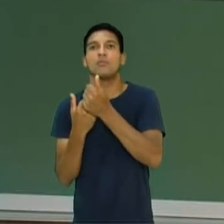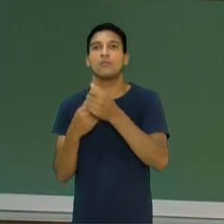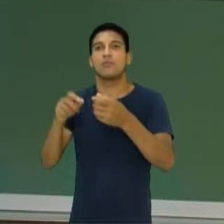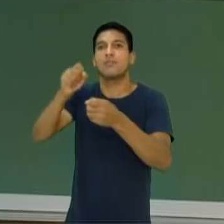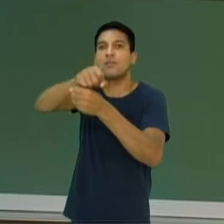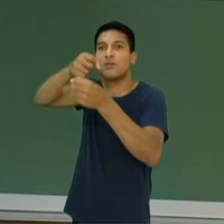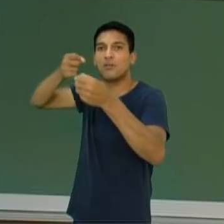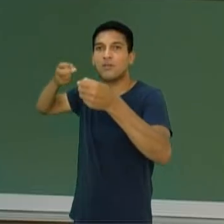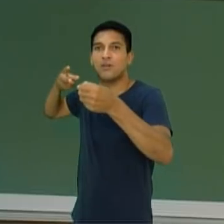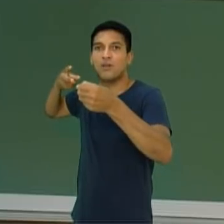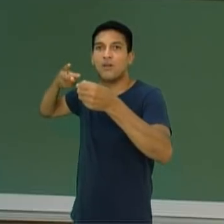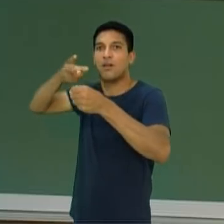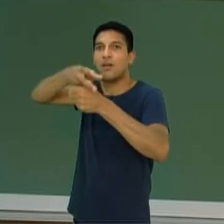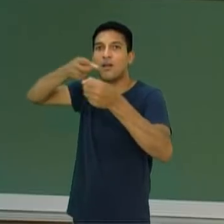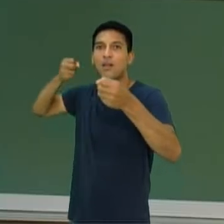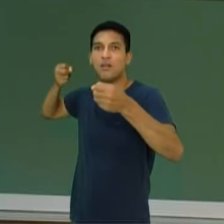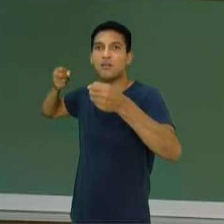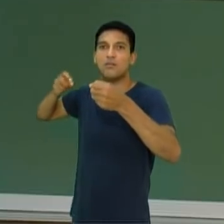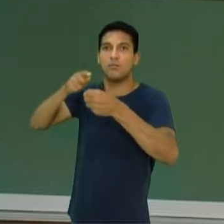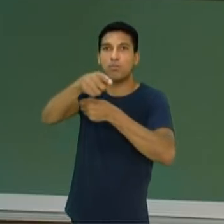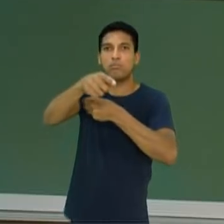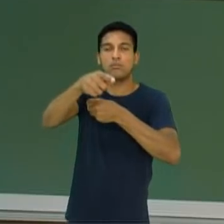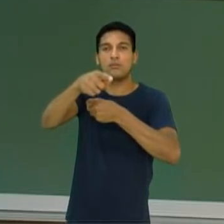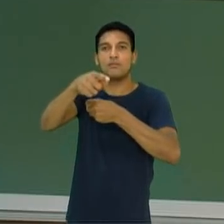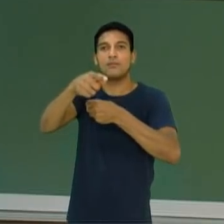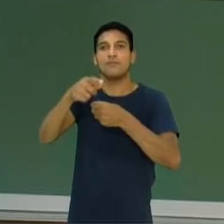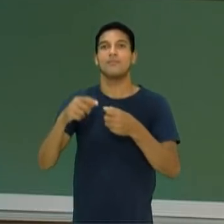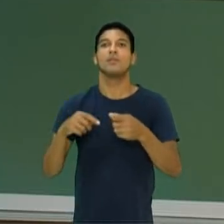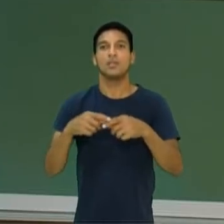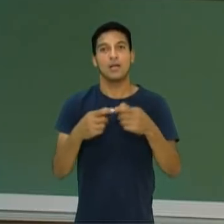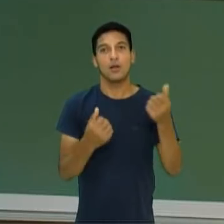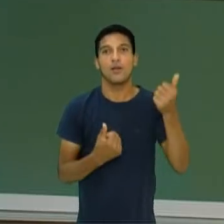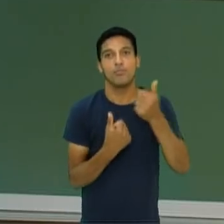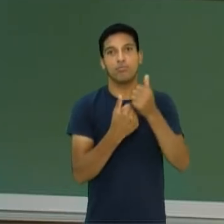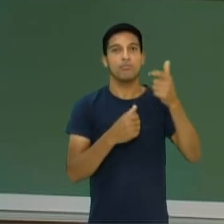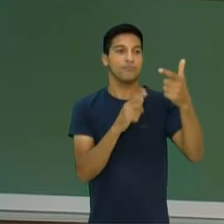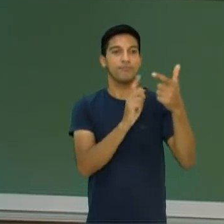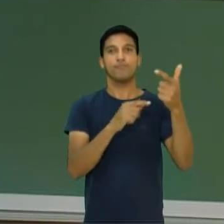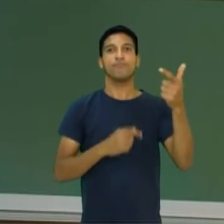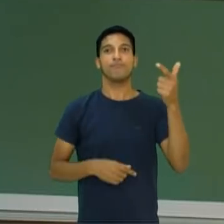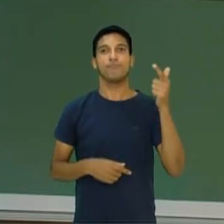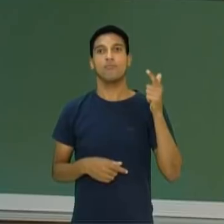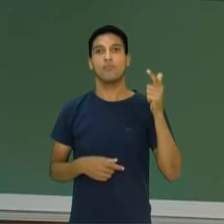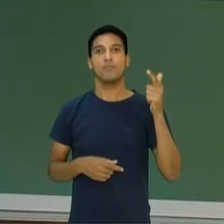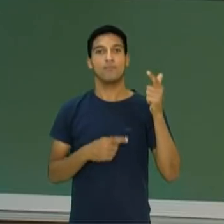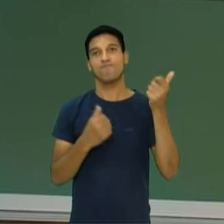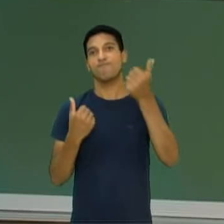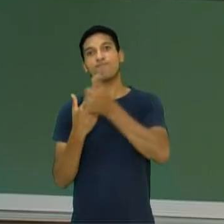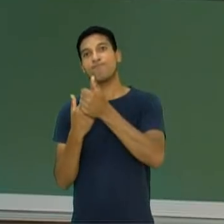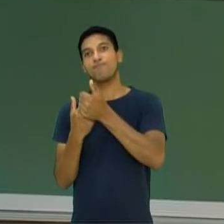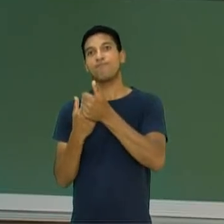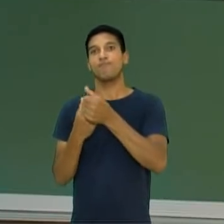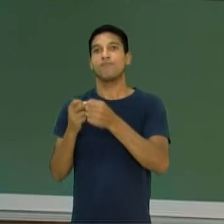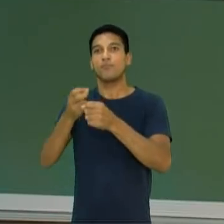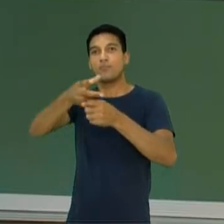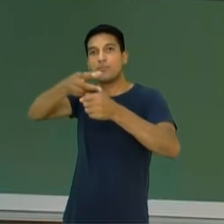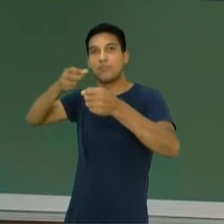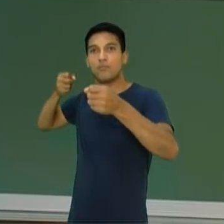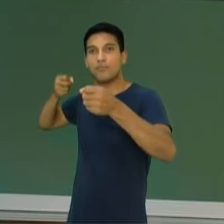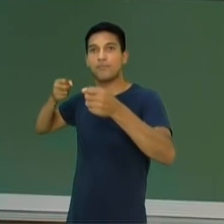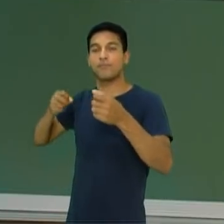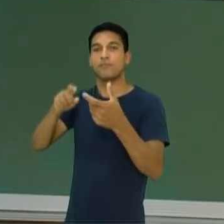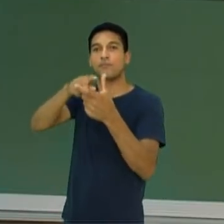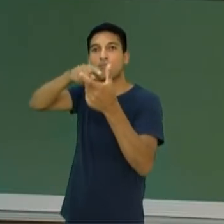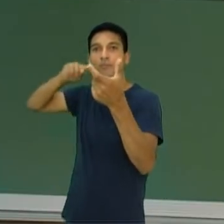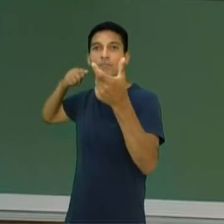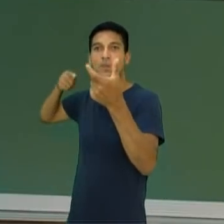arma poderosa? A descoberta da pólvora e as armas de fogo, né? Então, as armas de fogo, elas